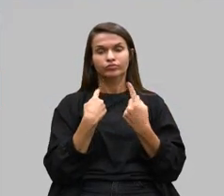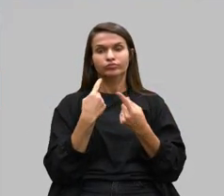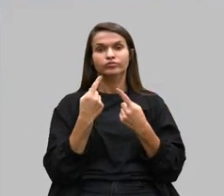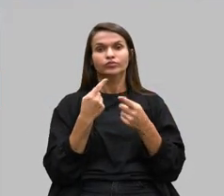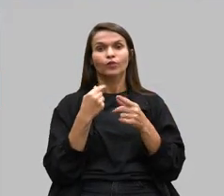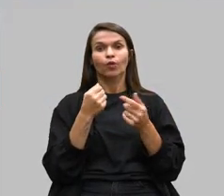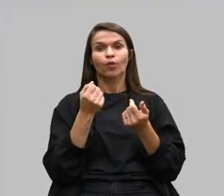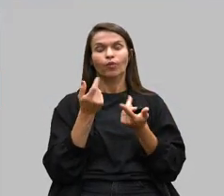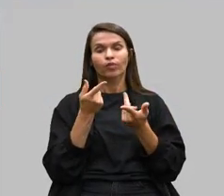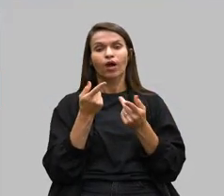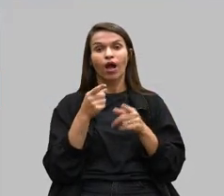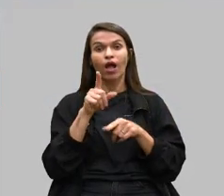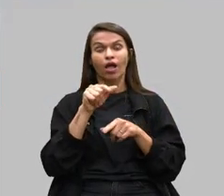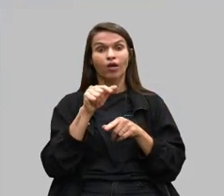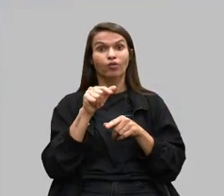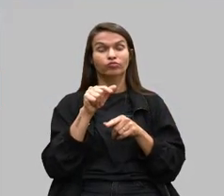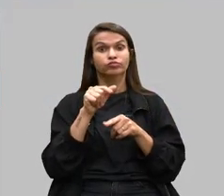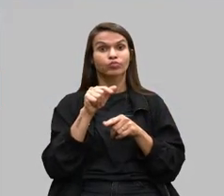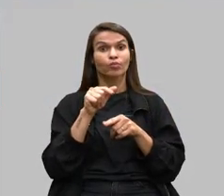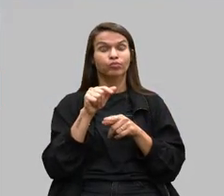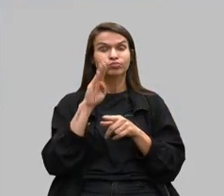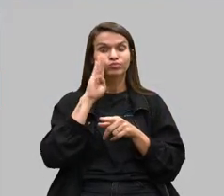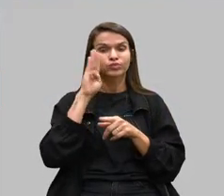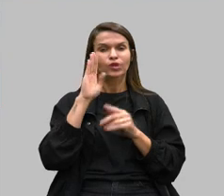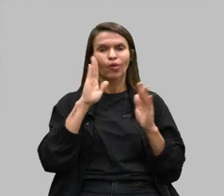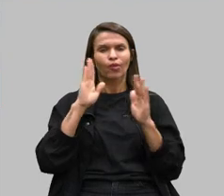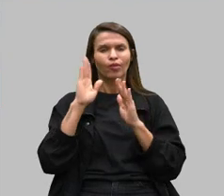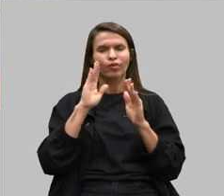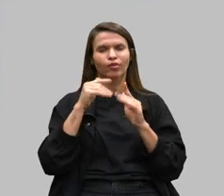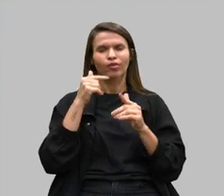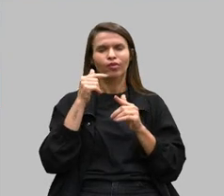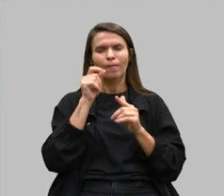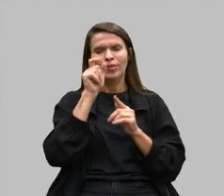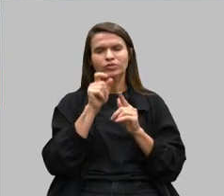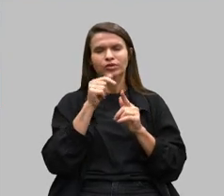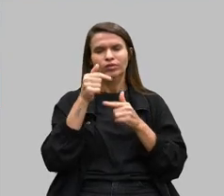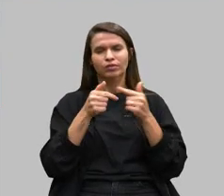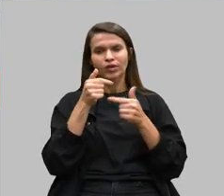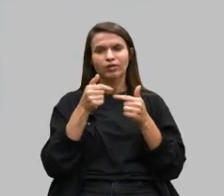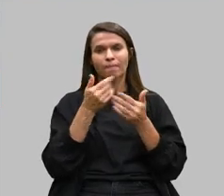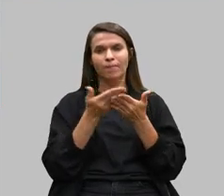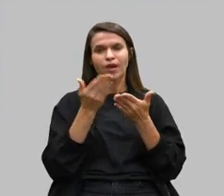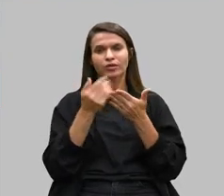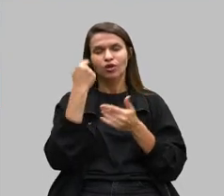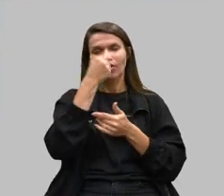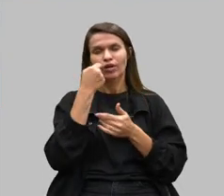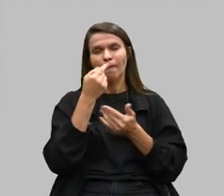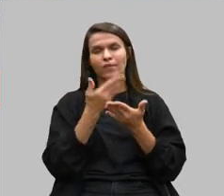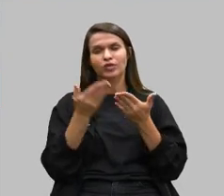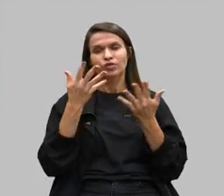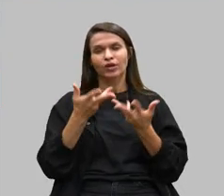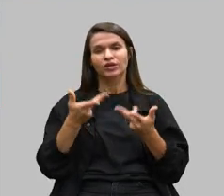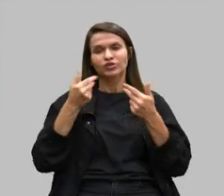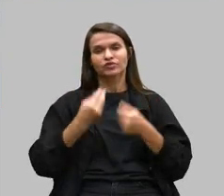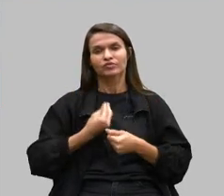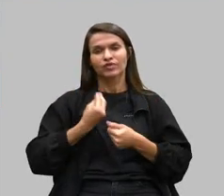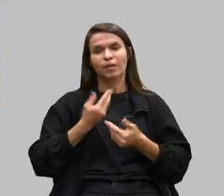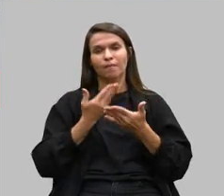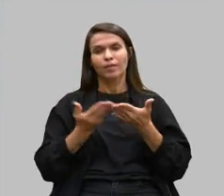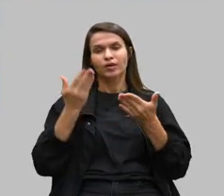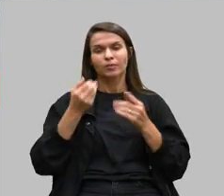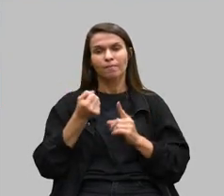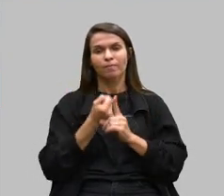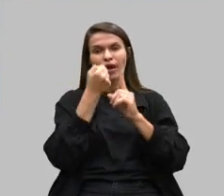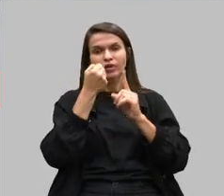hoje é o nosso tempo né então o trabalhador que perde aí horas e horas por dia é perda de qualidade de vida é perda de produtividade Impacto direto no